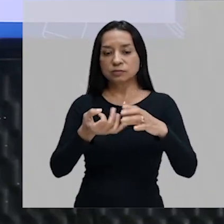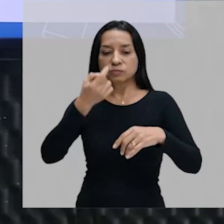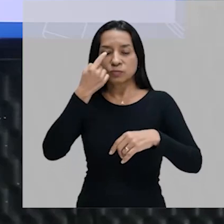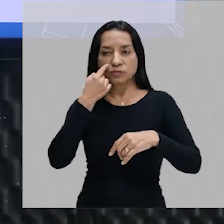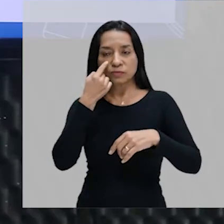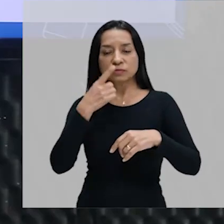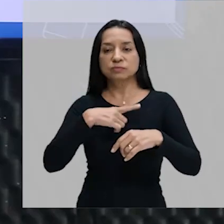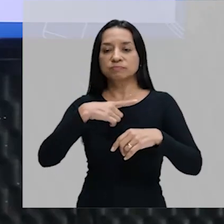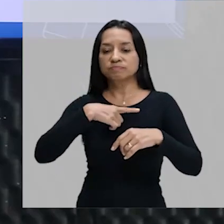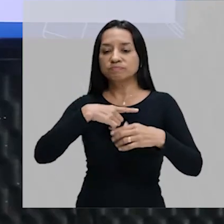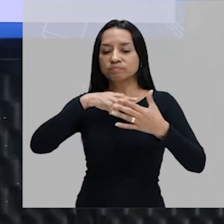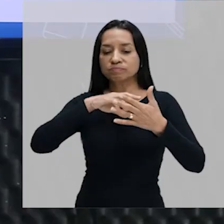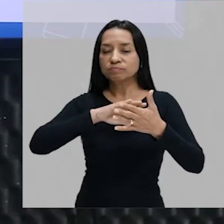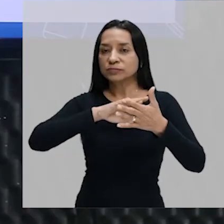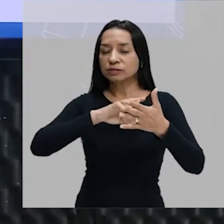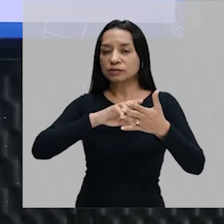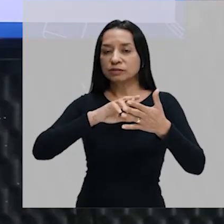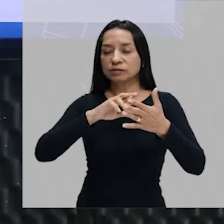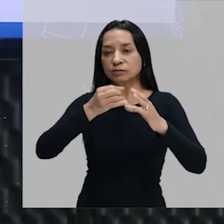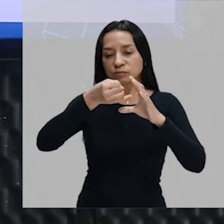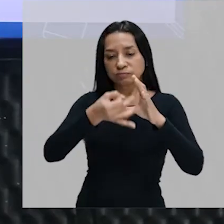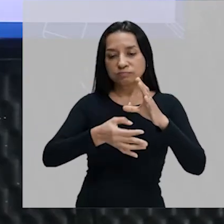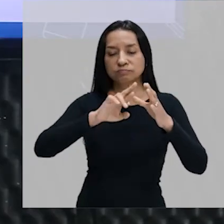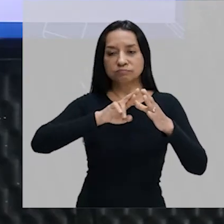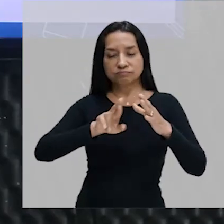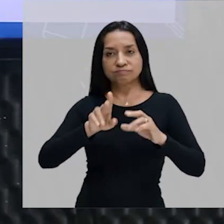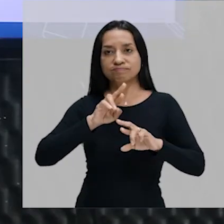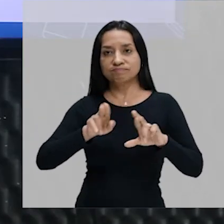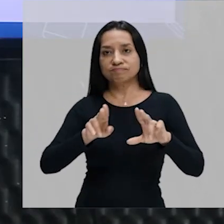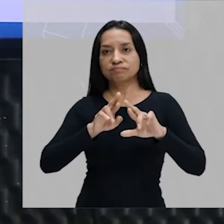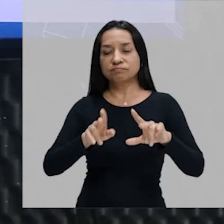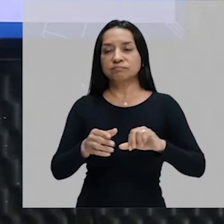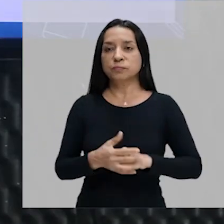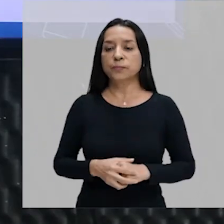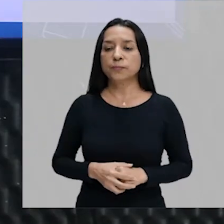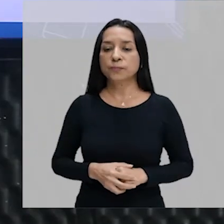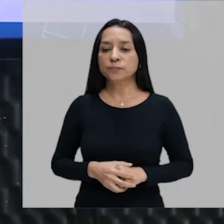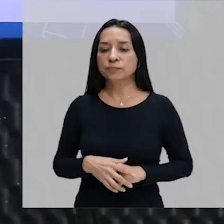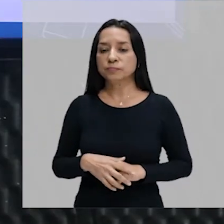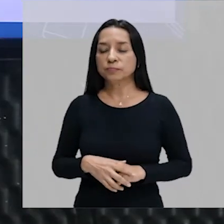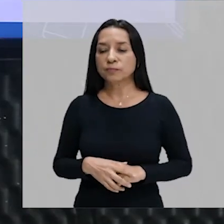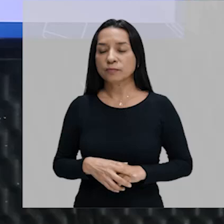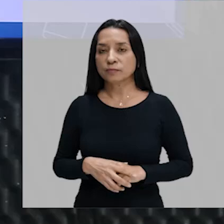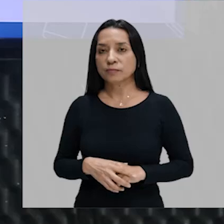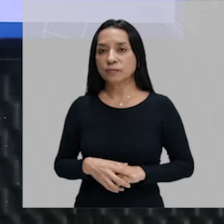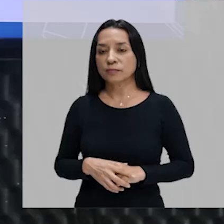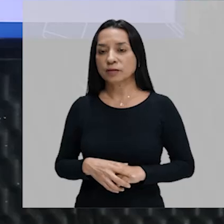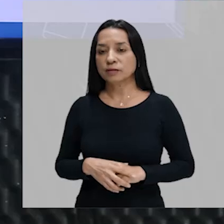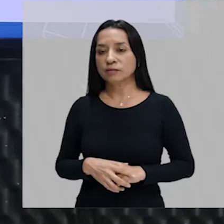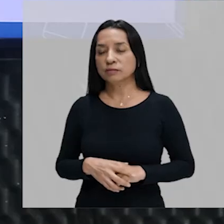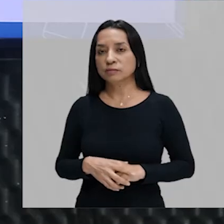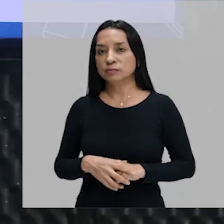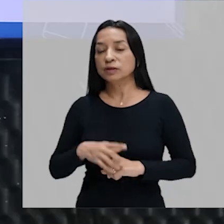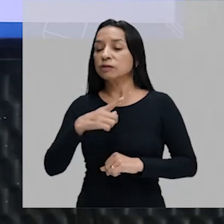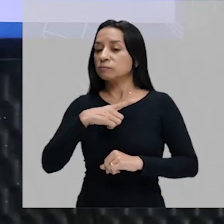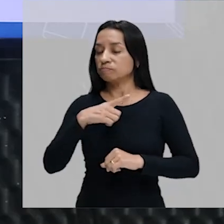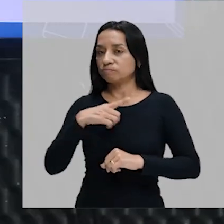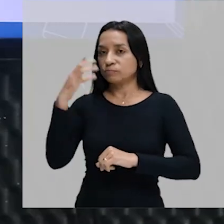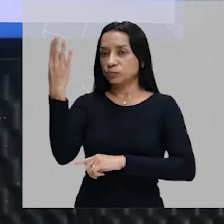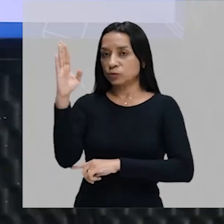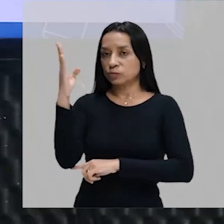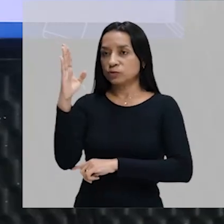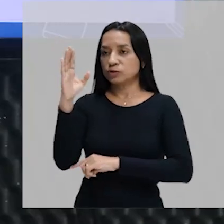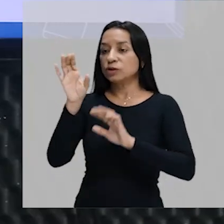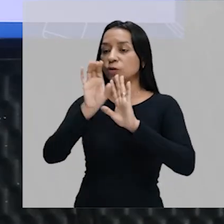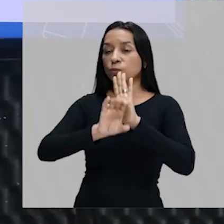diferentes, a gente já dá de cara que são duas espécies diferentes. Mas na biologia existe um conceito para a